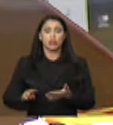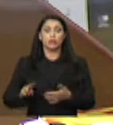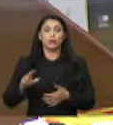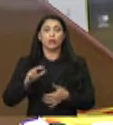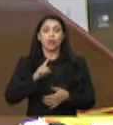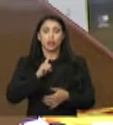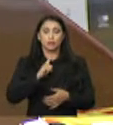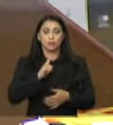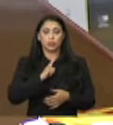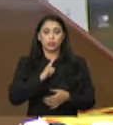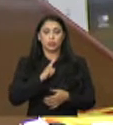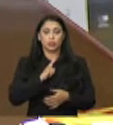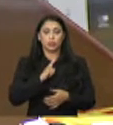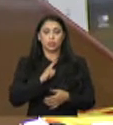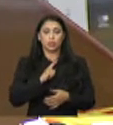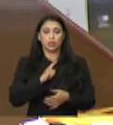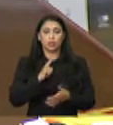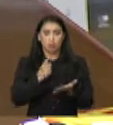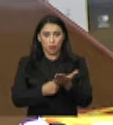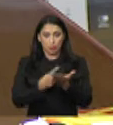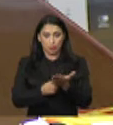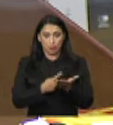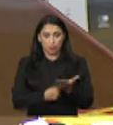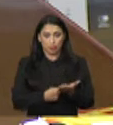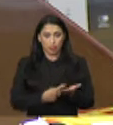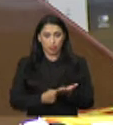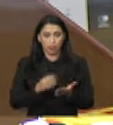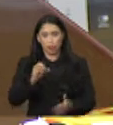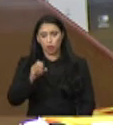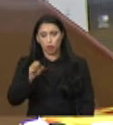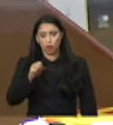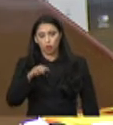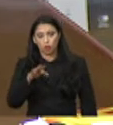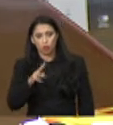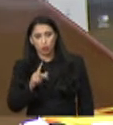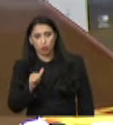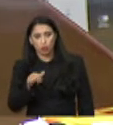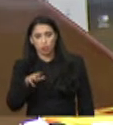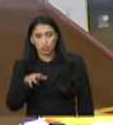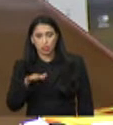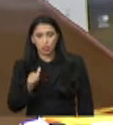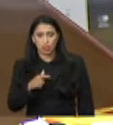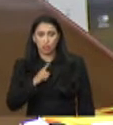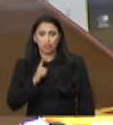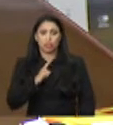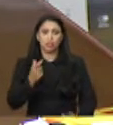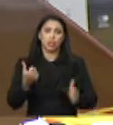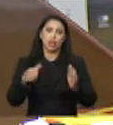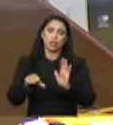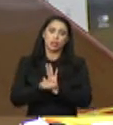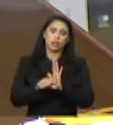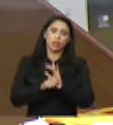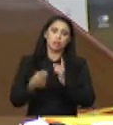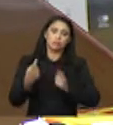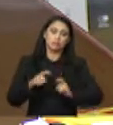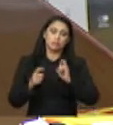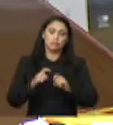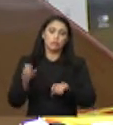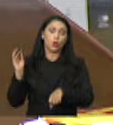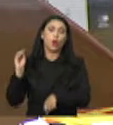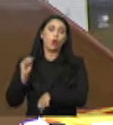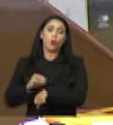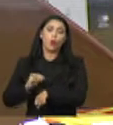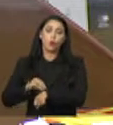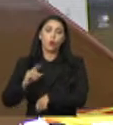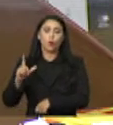pacto de São José da Costa Rica daqueles que são Ou foram processados/investigados por ato de improbidade administrativa na modalidade